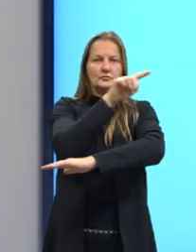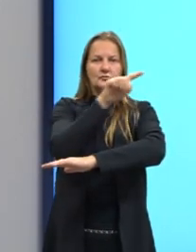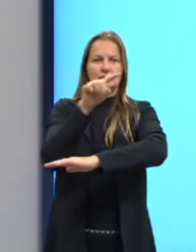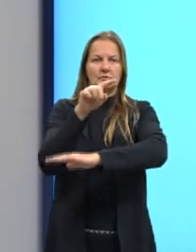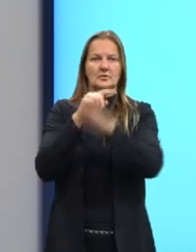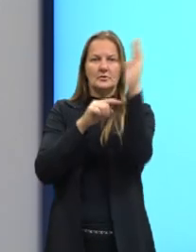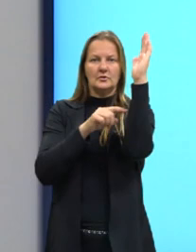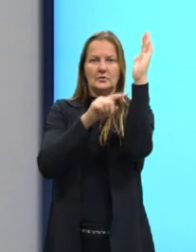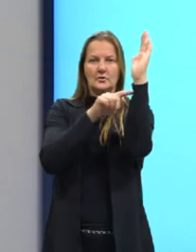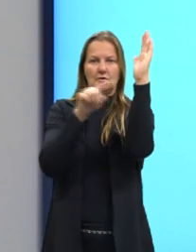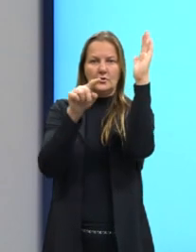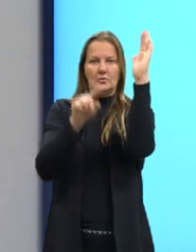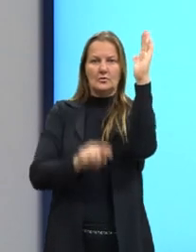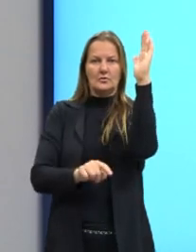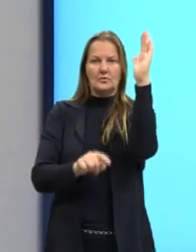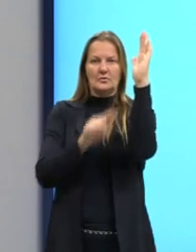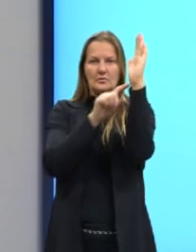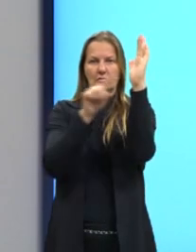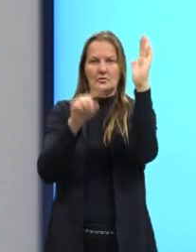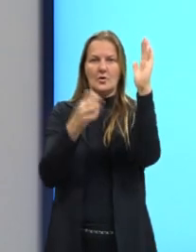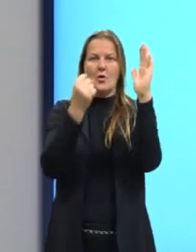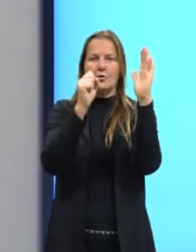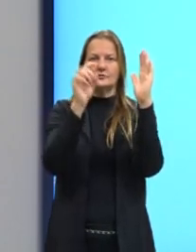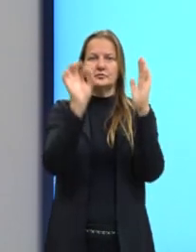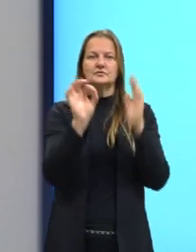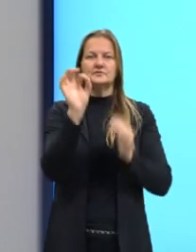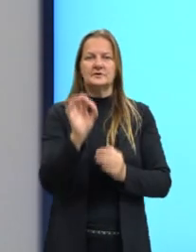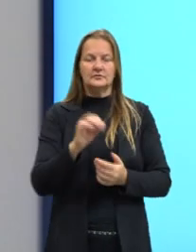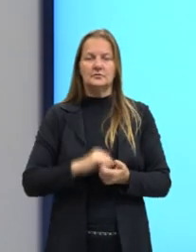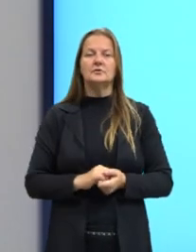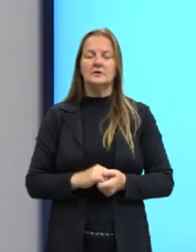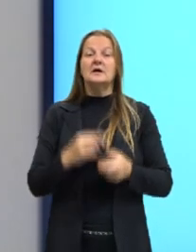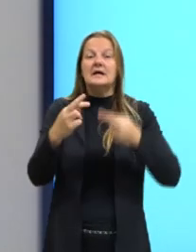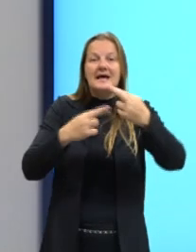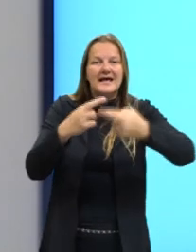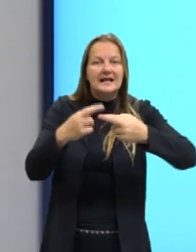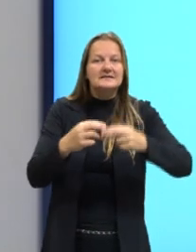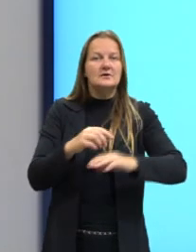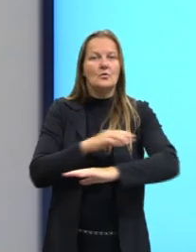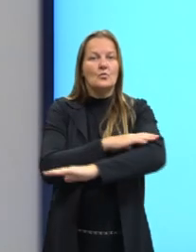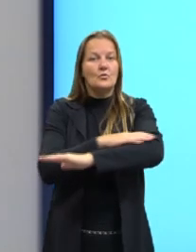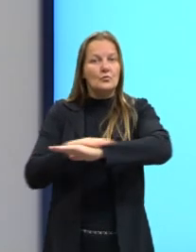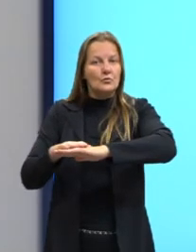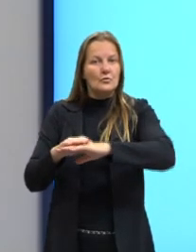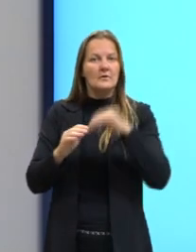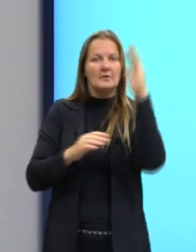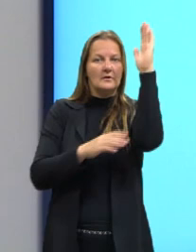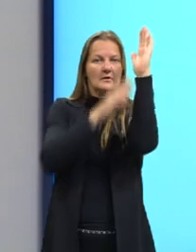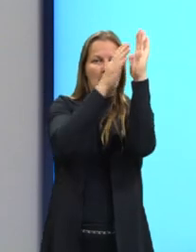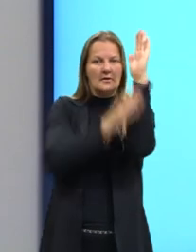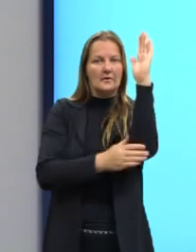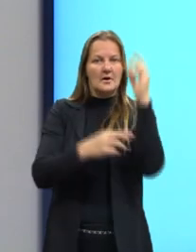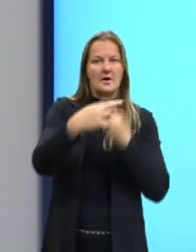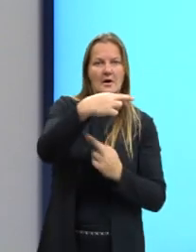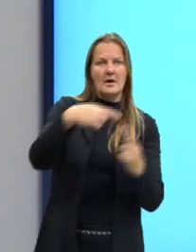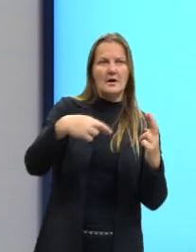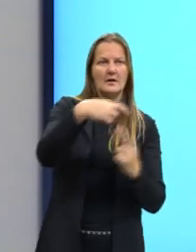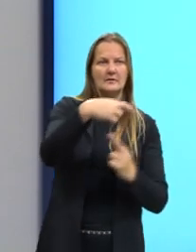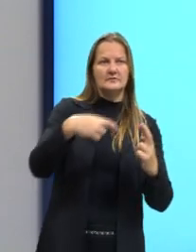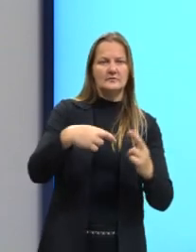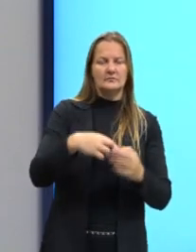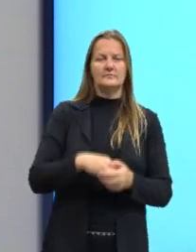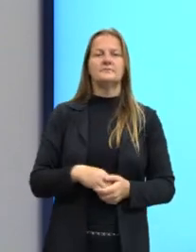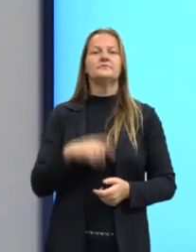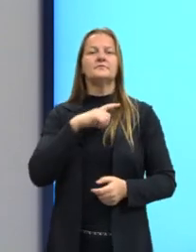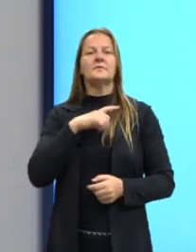aproximadamente oito por cento pouquinho mais então em relação a essa relação é a taxa ter